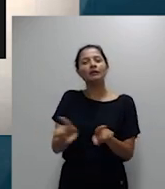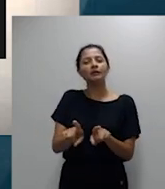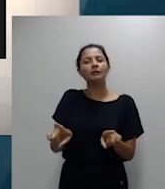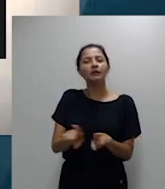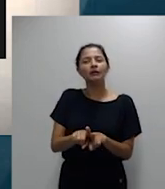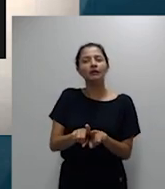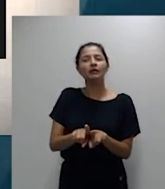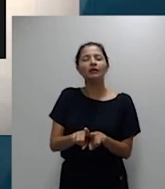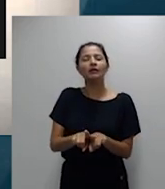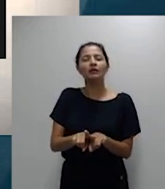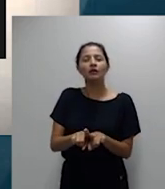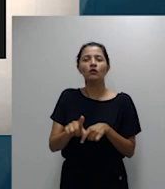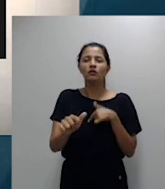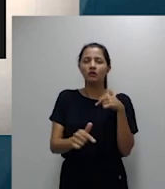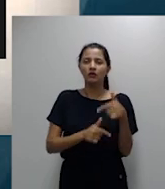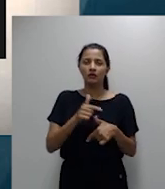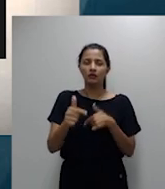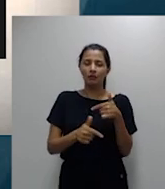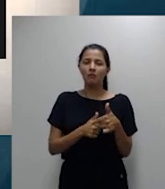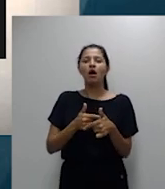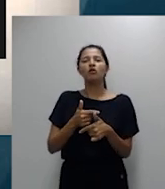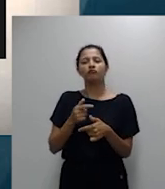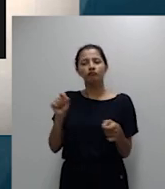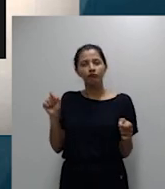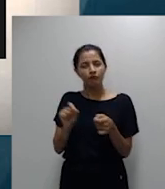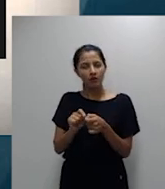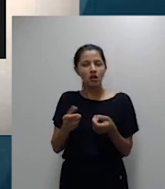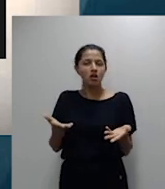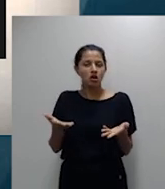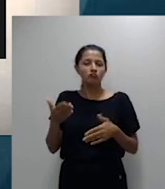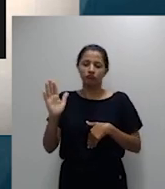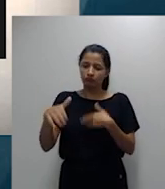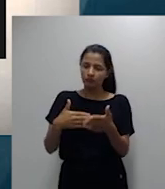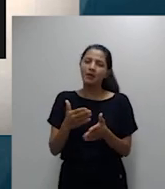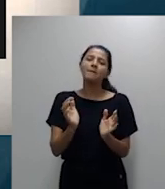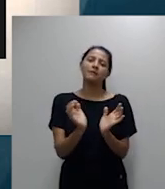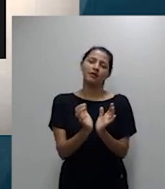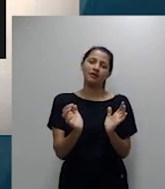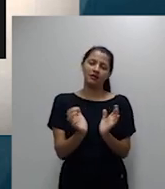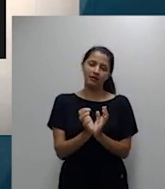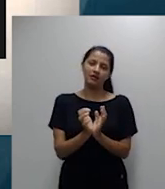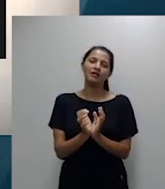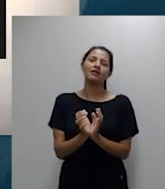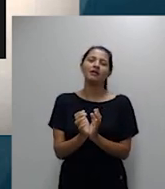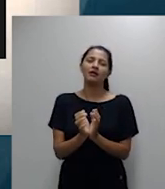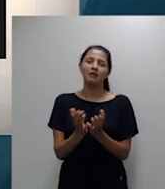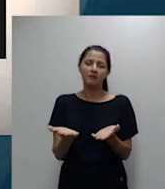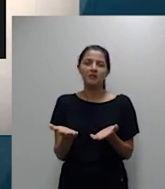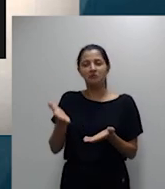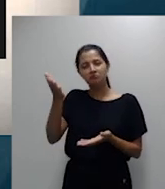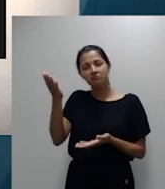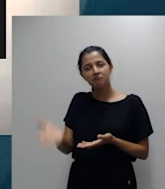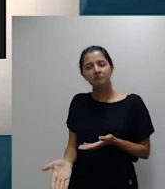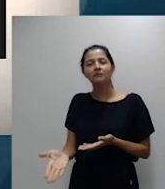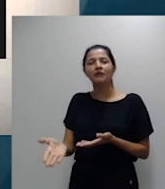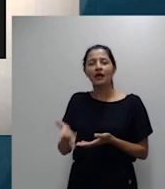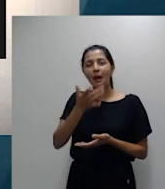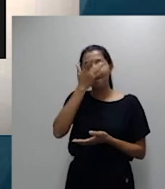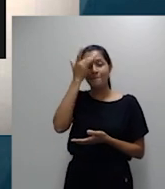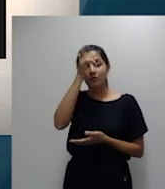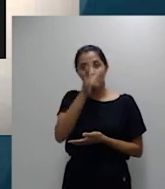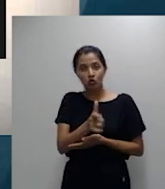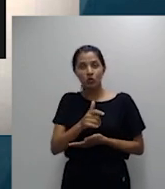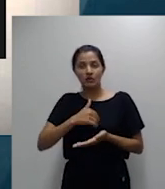o trabalho desenvolvido né pela equipe acessar a vossa excelência aqui na pessoa do